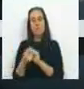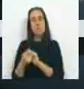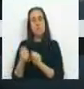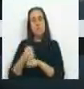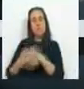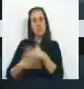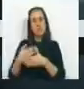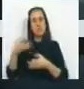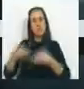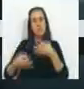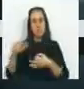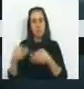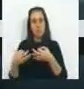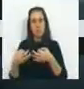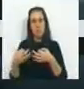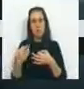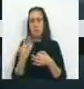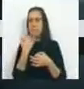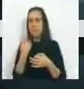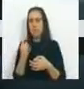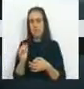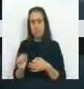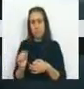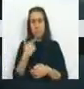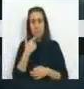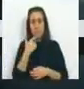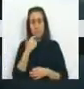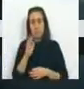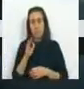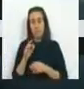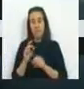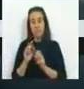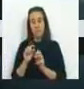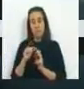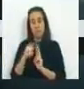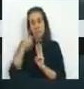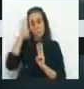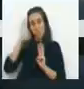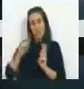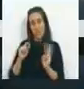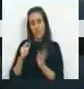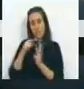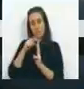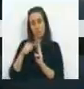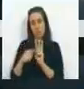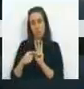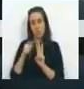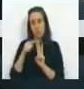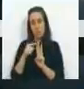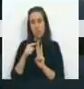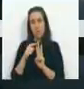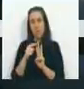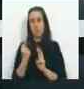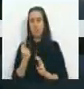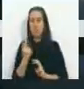funcionar como tribunais singulares. O que significa que, dos 3 juízes que compunham o coletivo, há dois juízes que ficaram, digamos